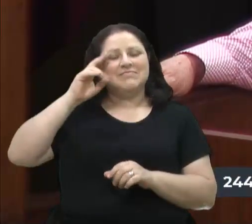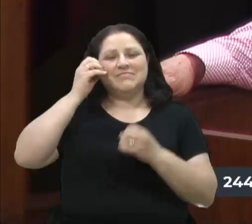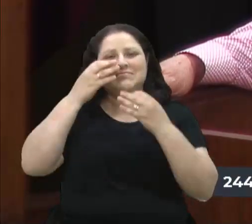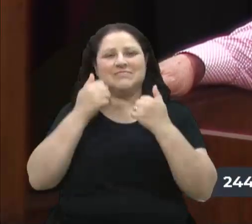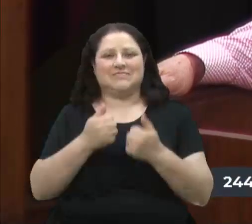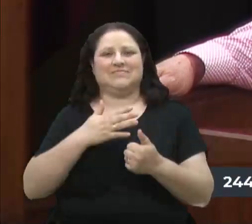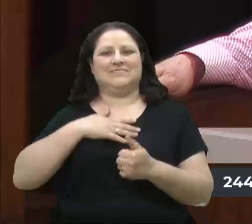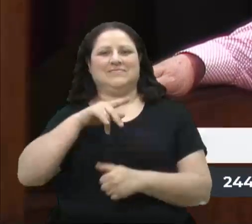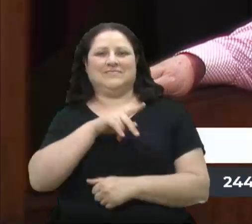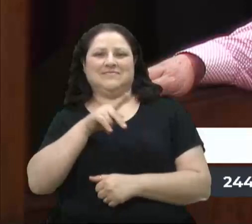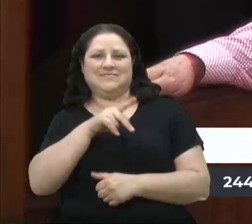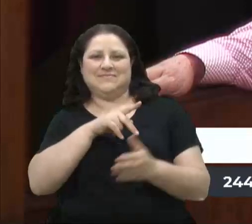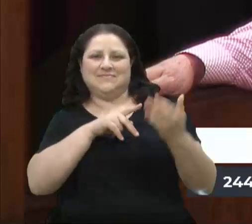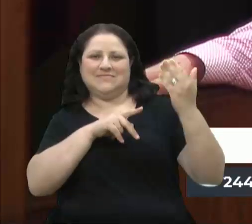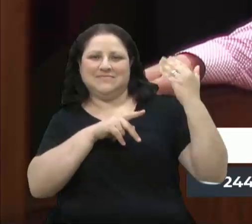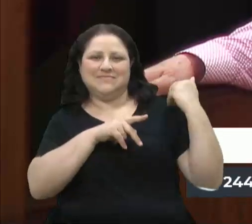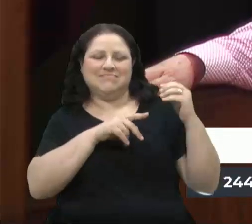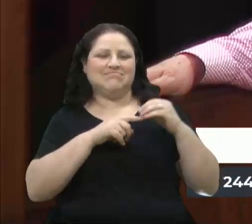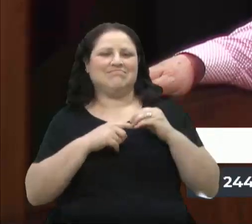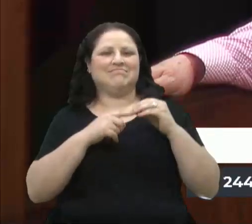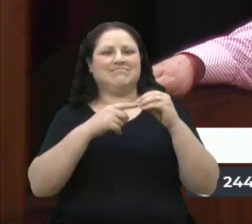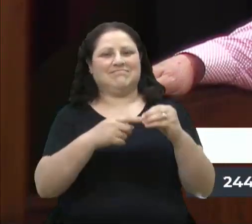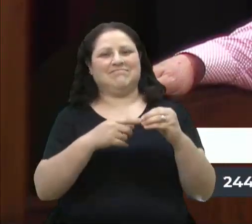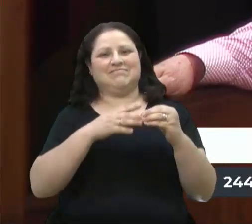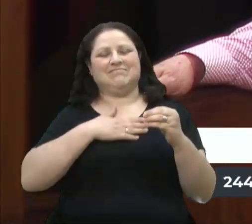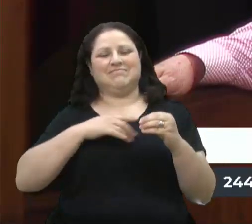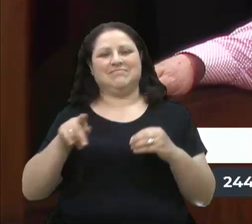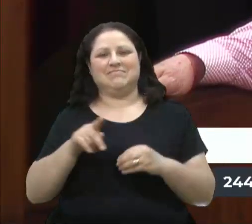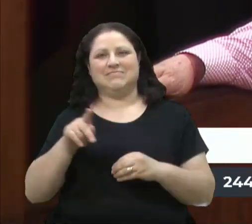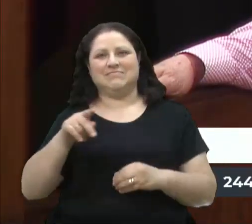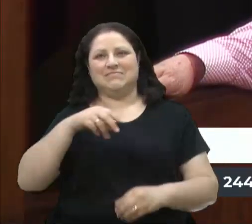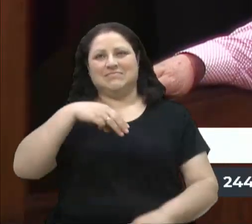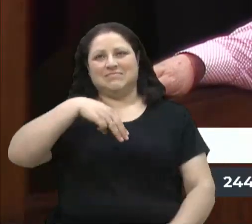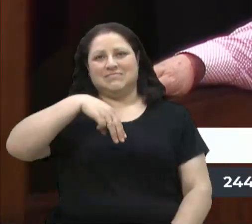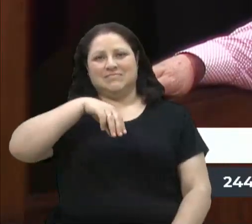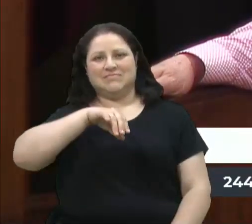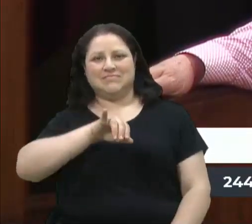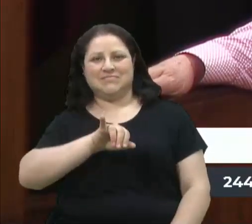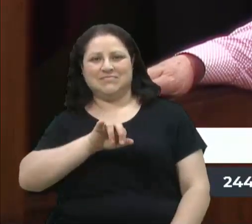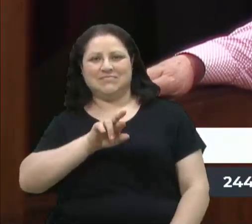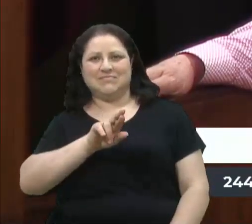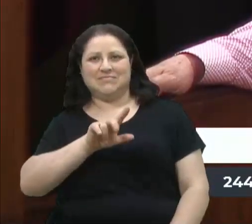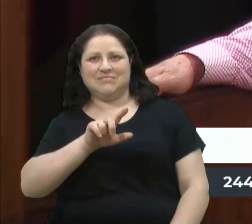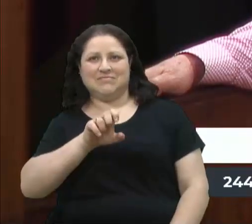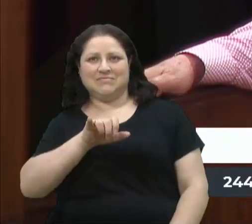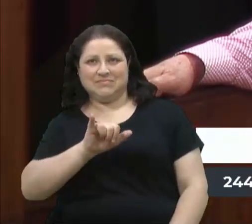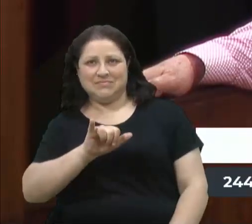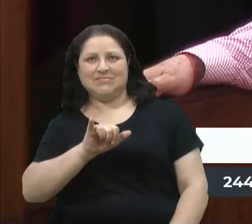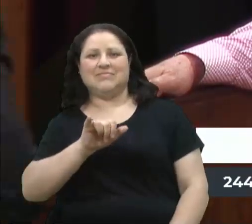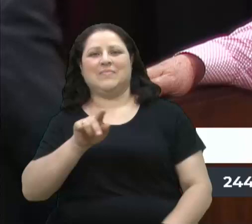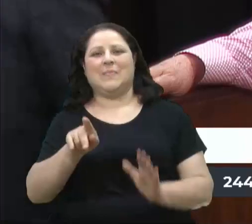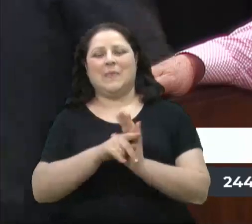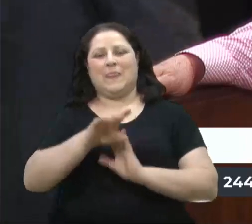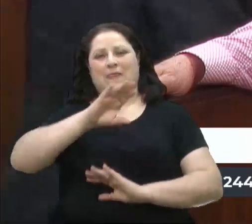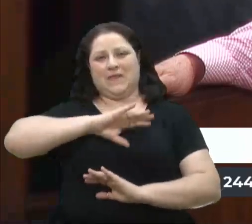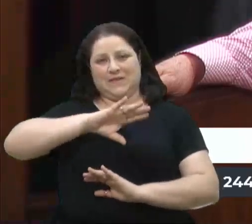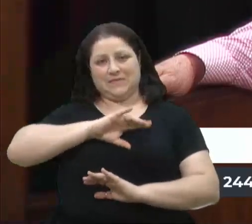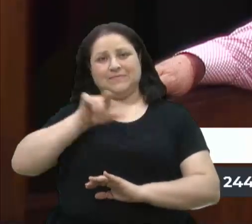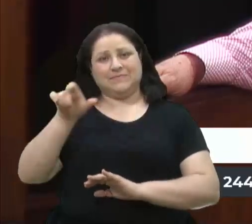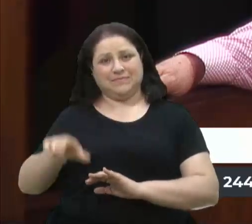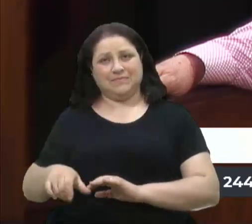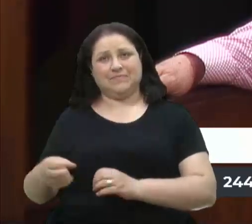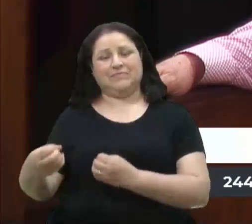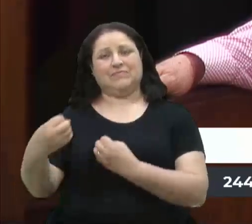lembranças de prof. Meu, principalmente da minha prof. Mirley Kaller, que era de português, que inclusive me